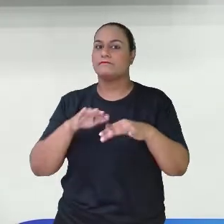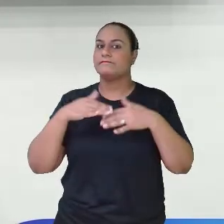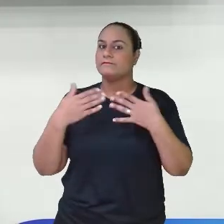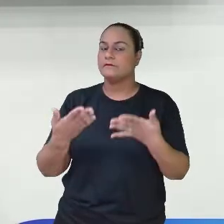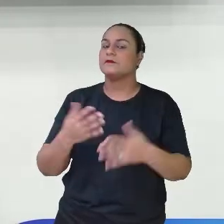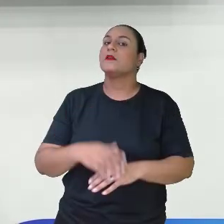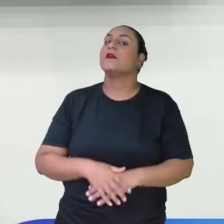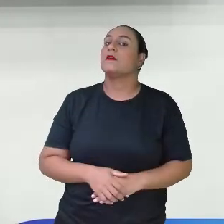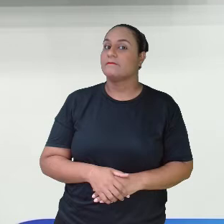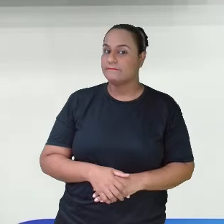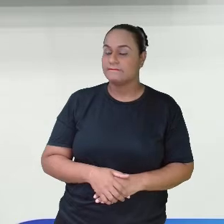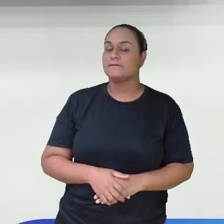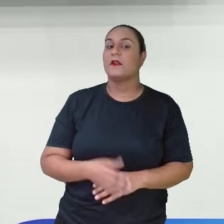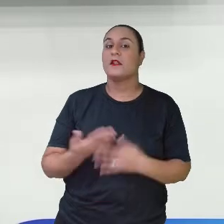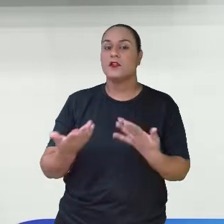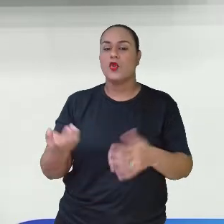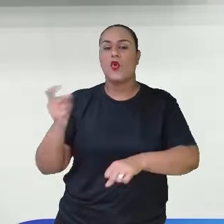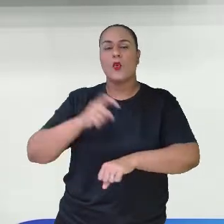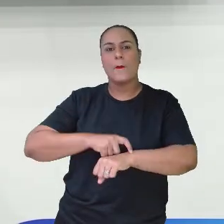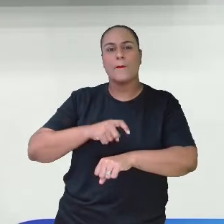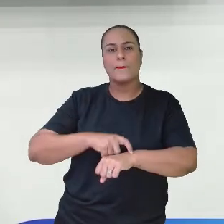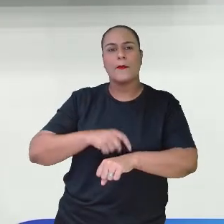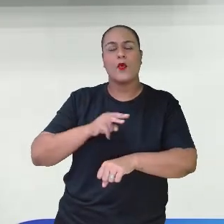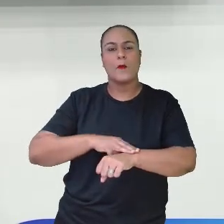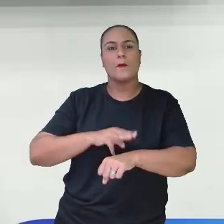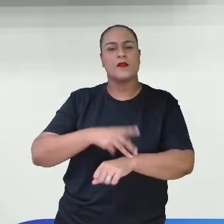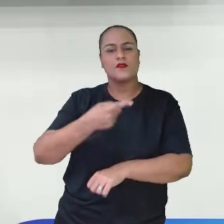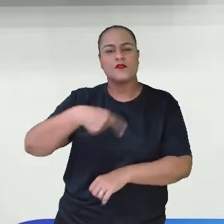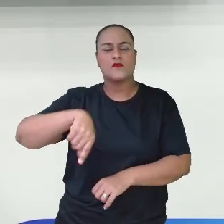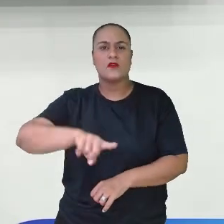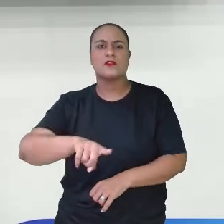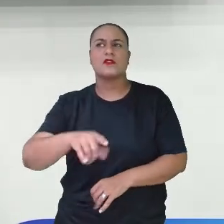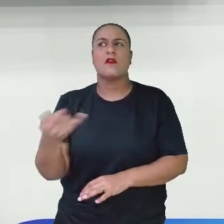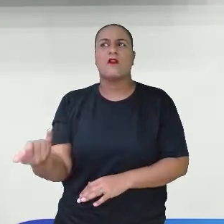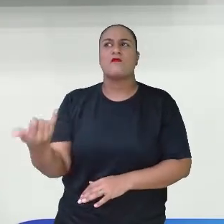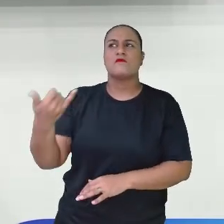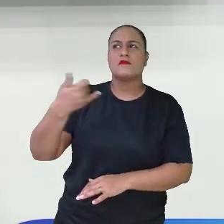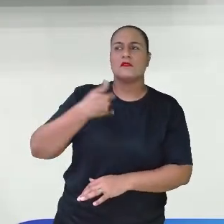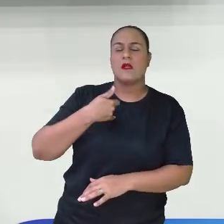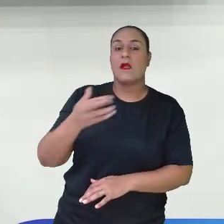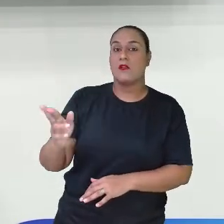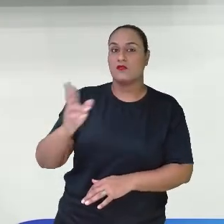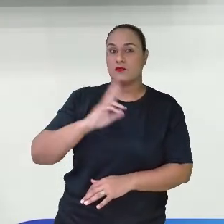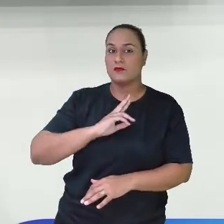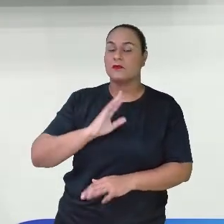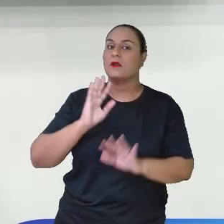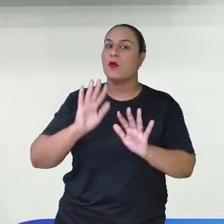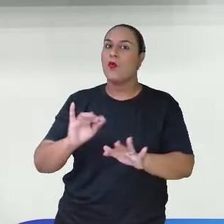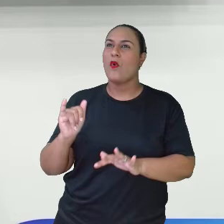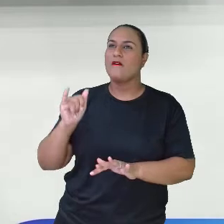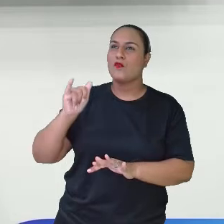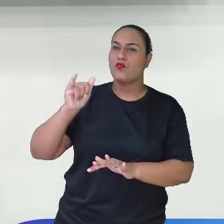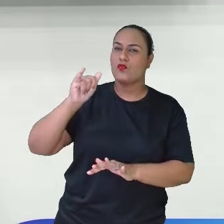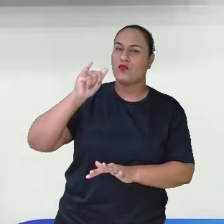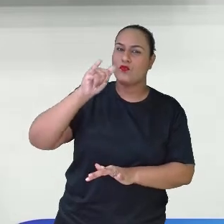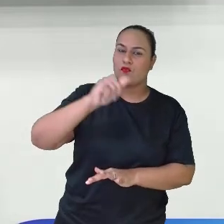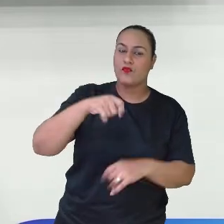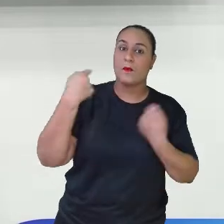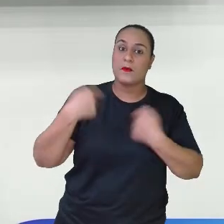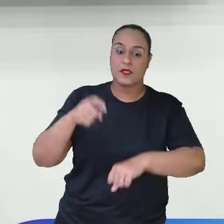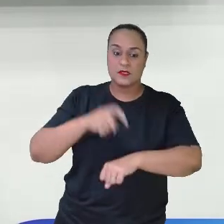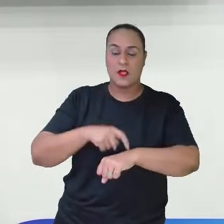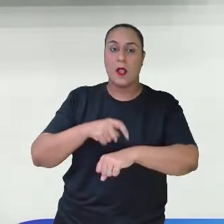vai estar se movimentando. Então, tem que ser rápido. Se por um acaso vocês forem dizendo, mas não der tempo, no final a